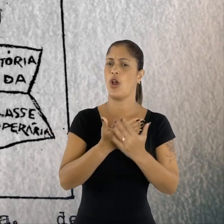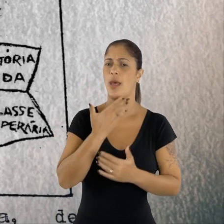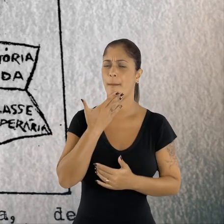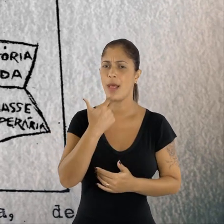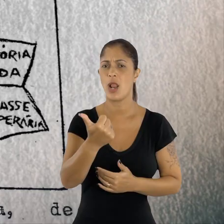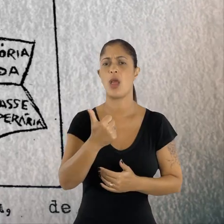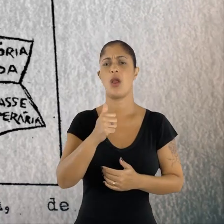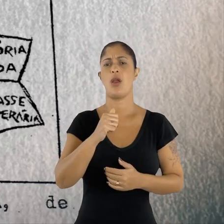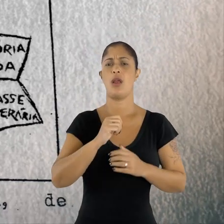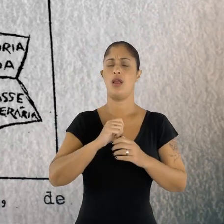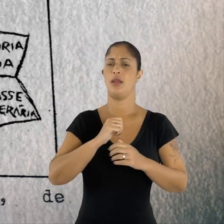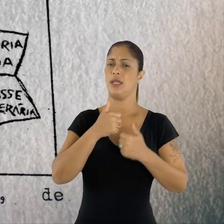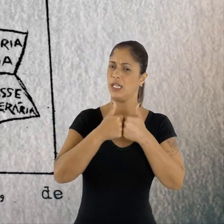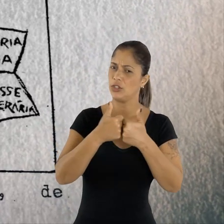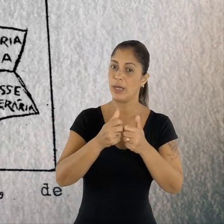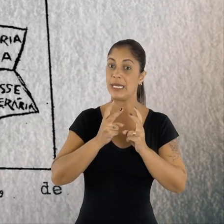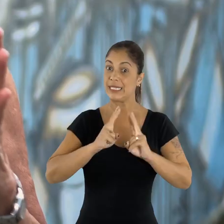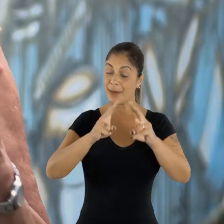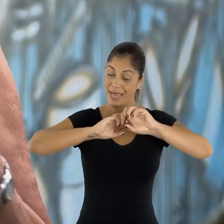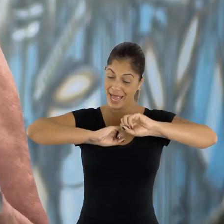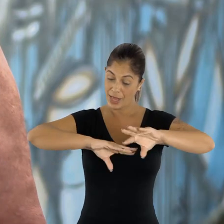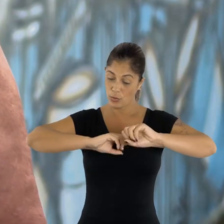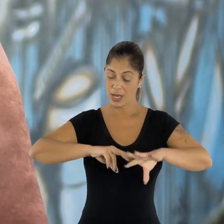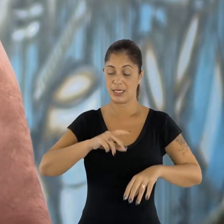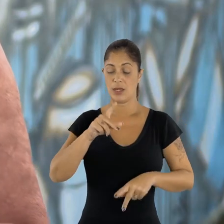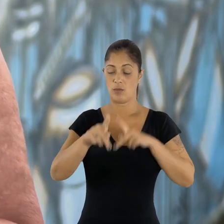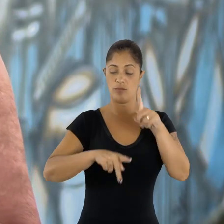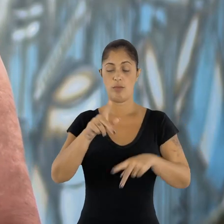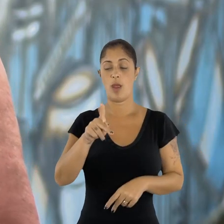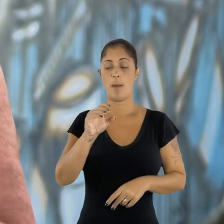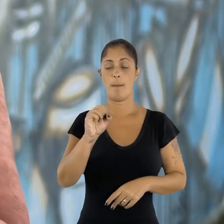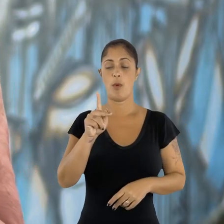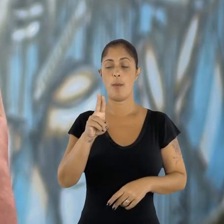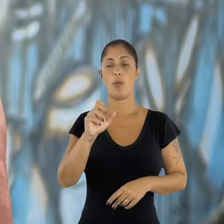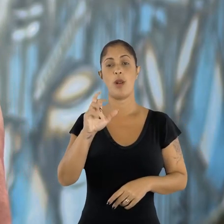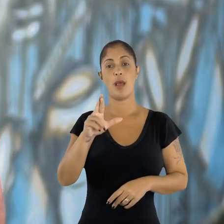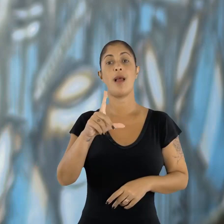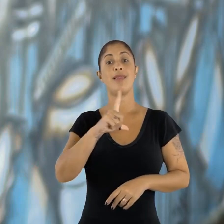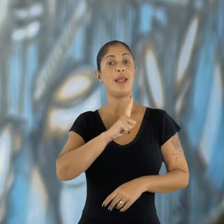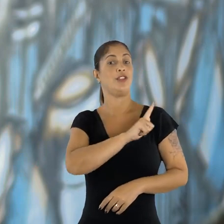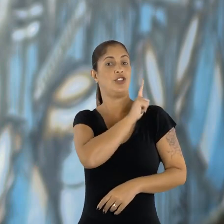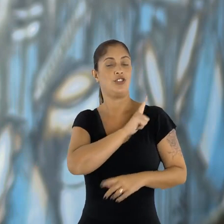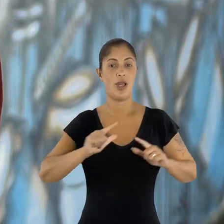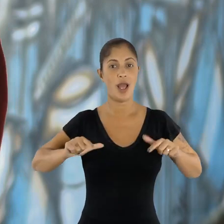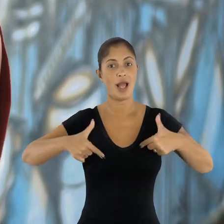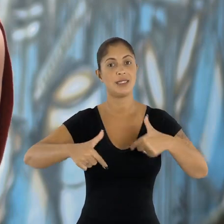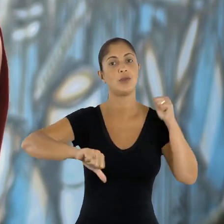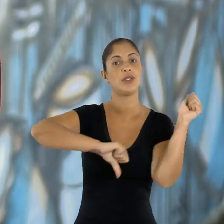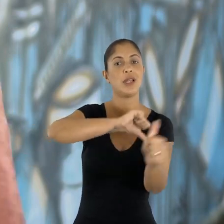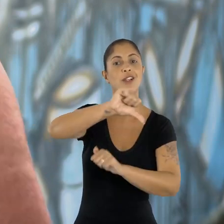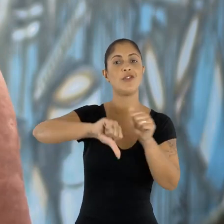para as crianças. Era sempre uma educação popular que gestava uma ação